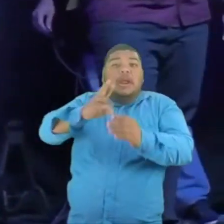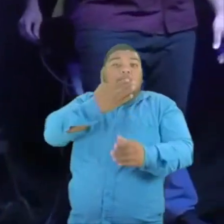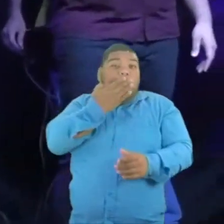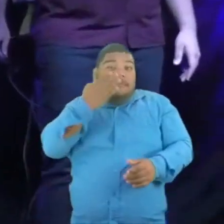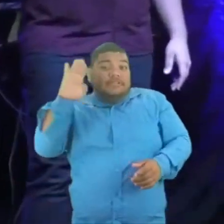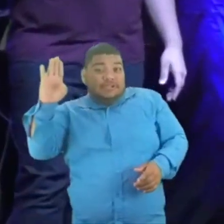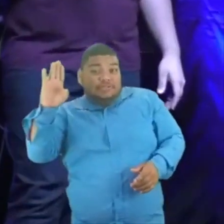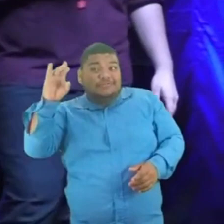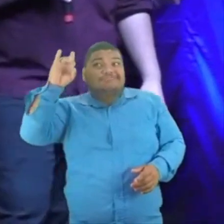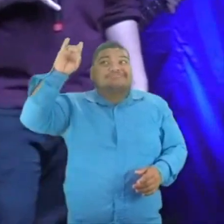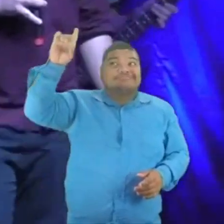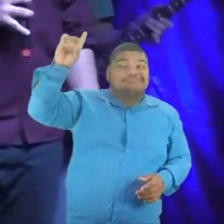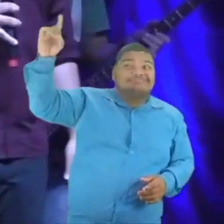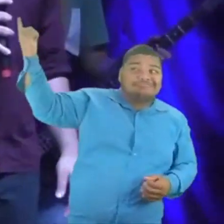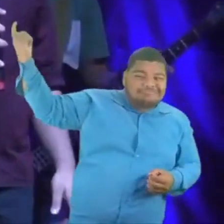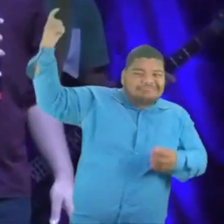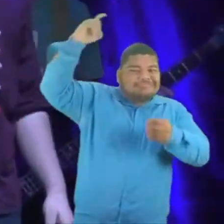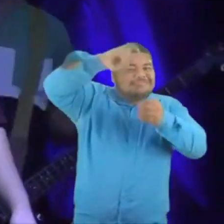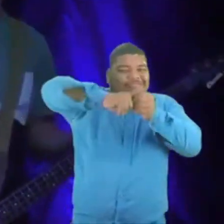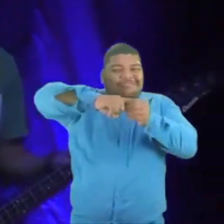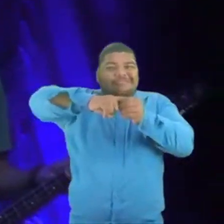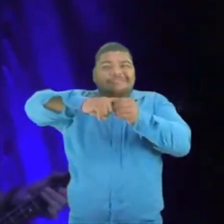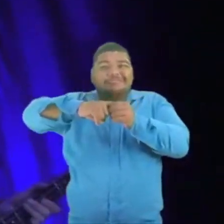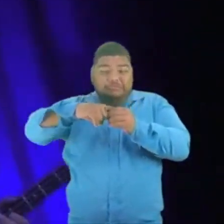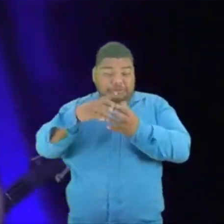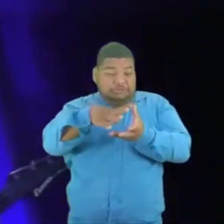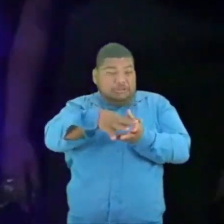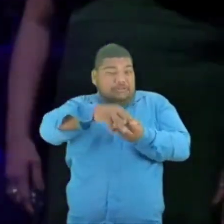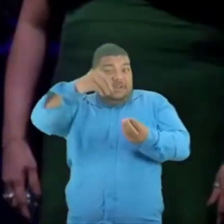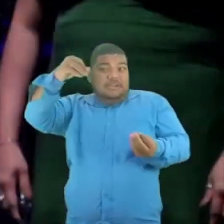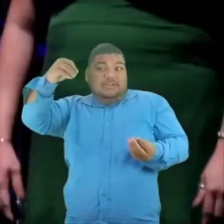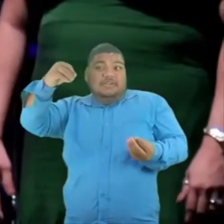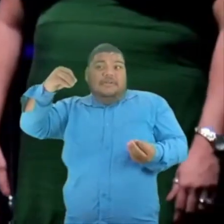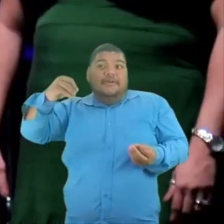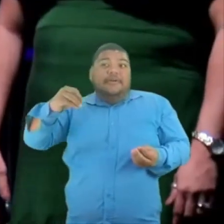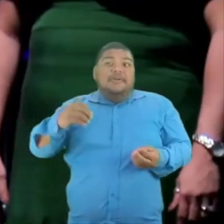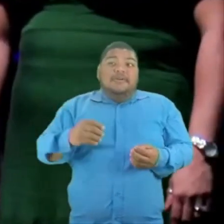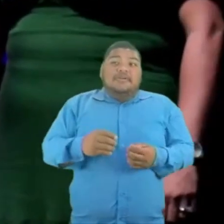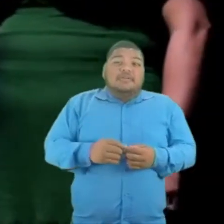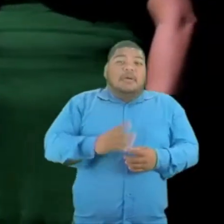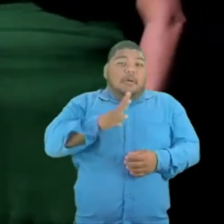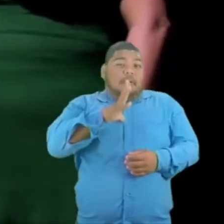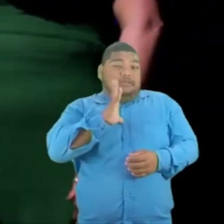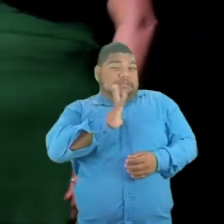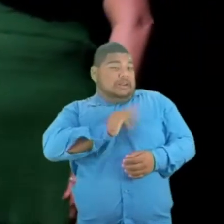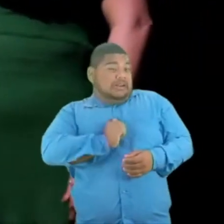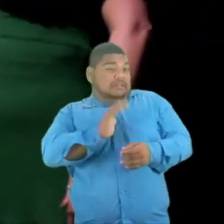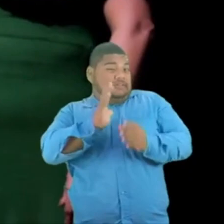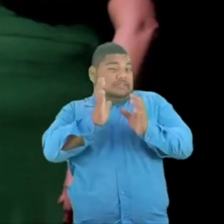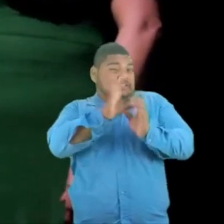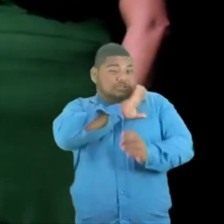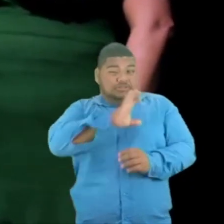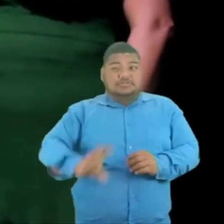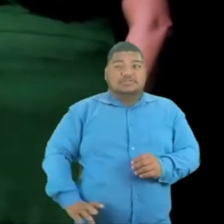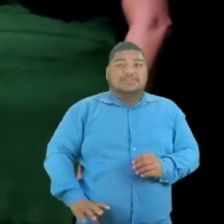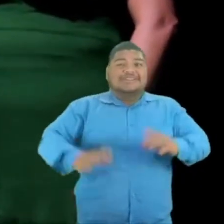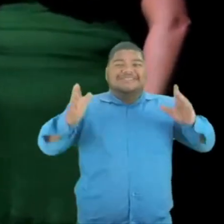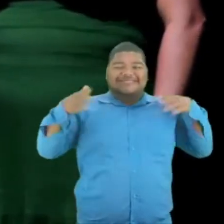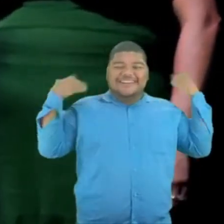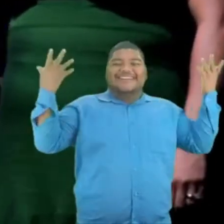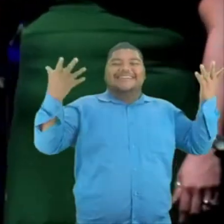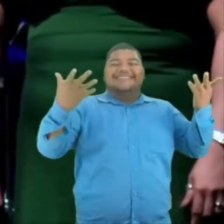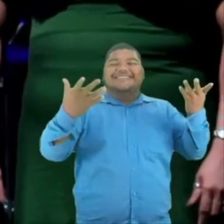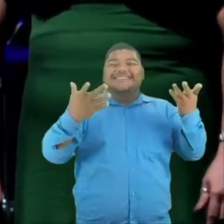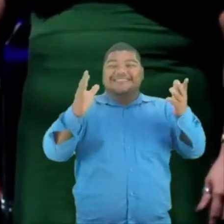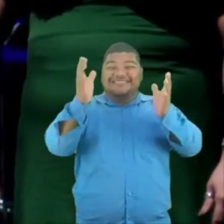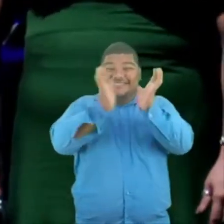um dia Ele voltará para nos buscar. Então, como salvos em Cristo, se alegre em Jesus e